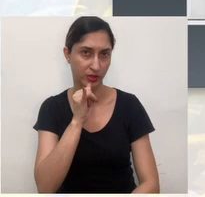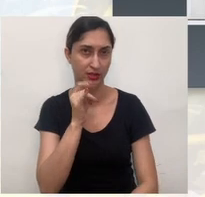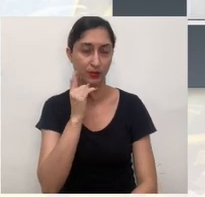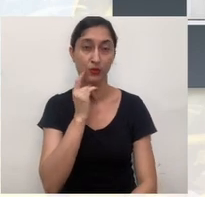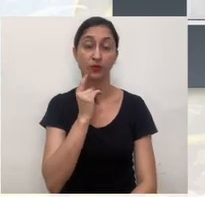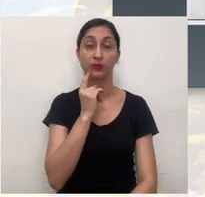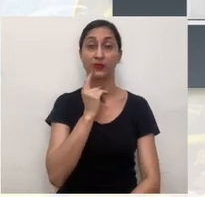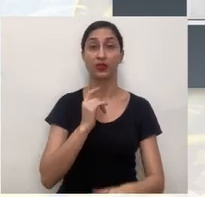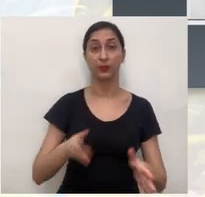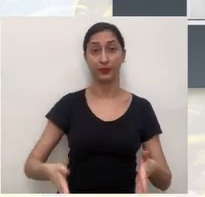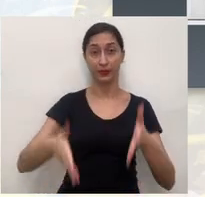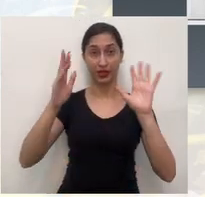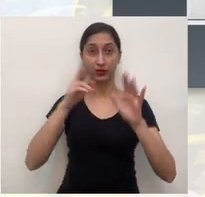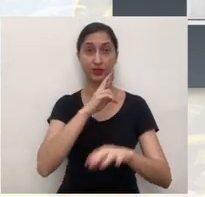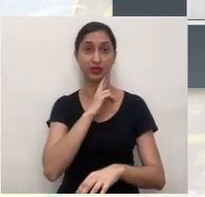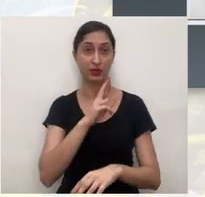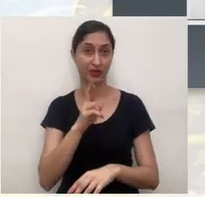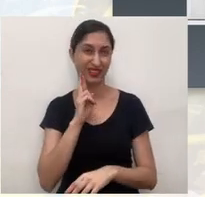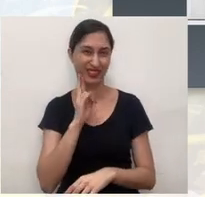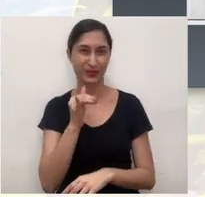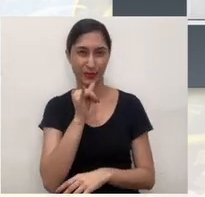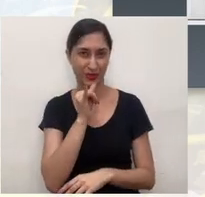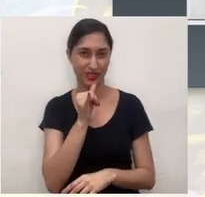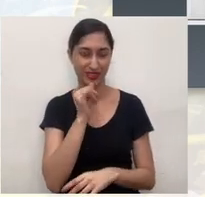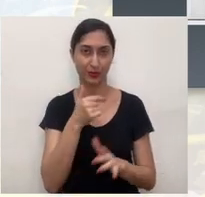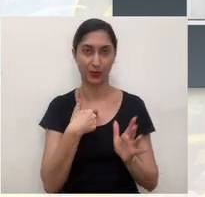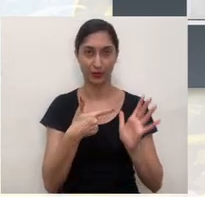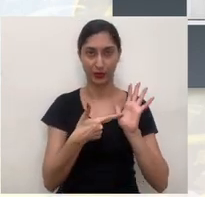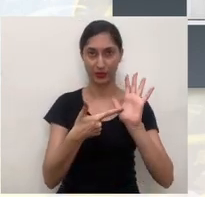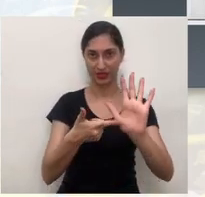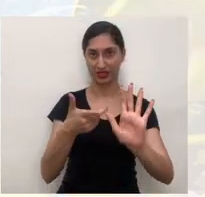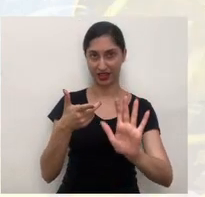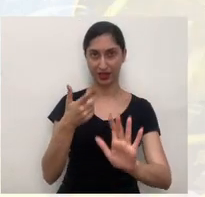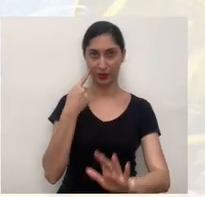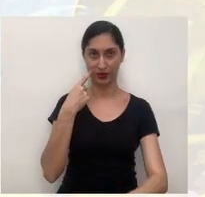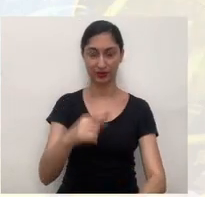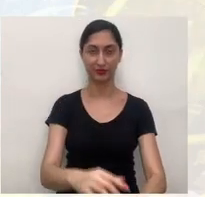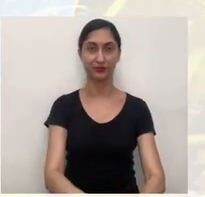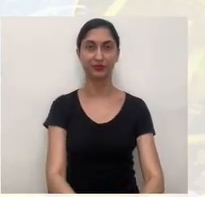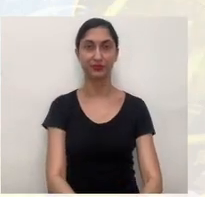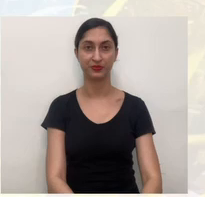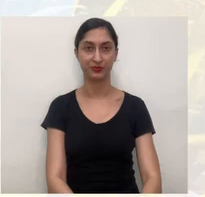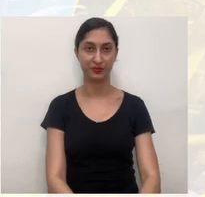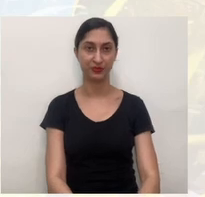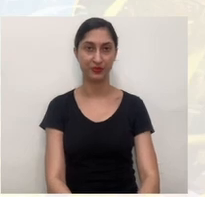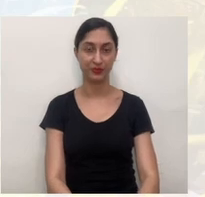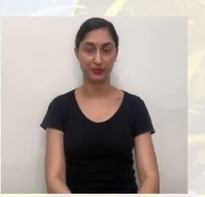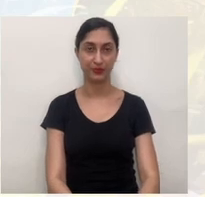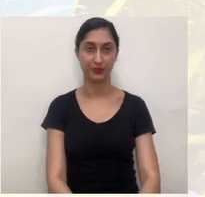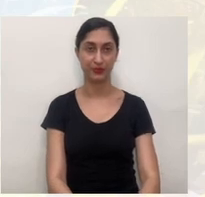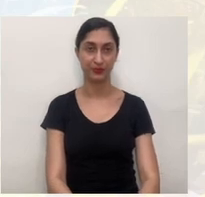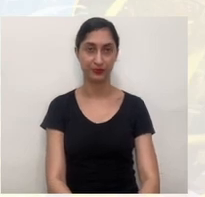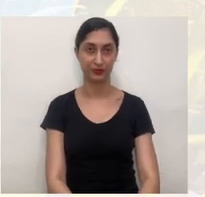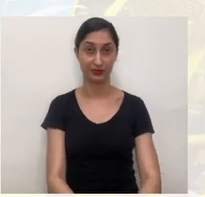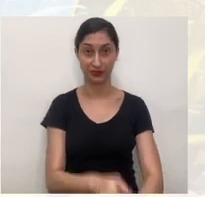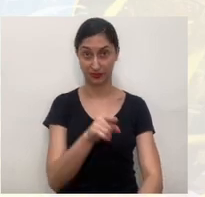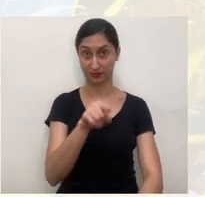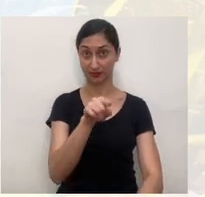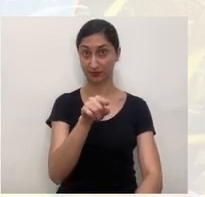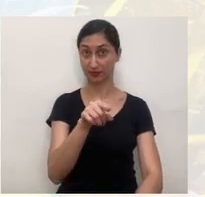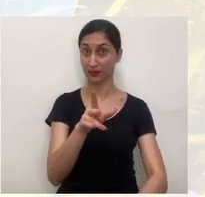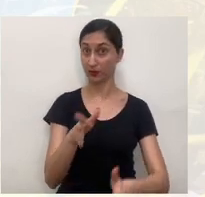o prédio do restaurante, eu estou mostrando aqui com o meu cursor. Essa direção do prédio